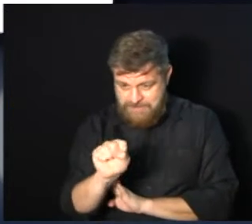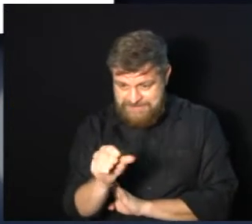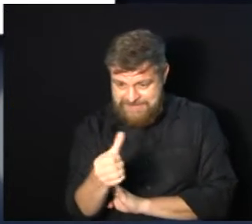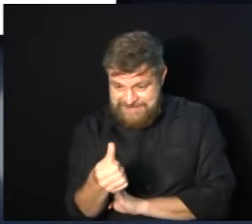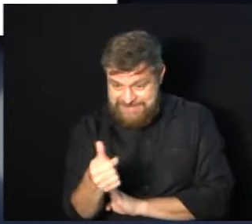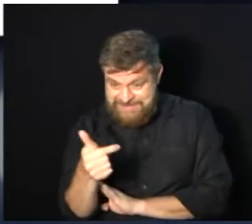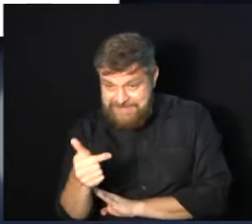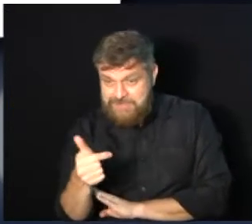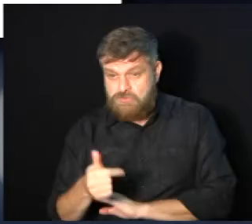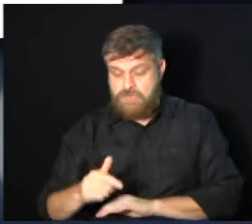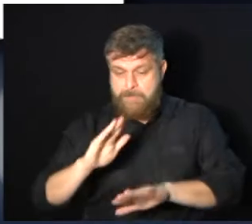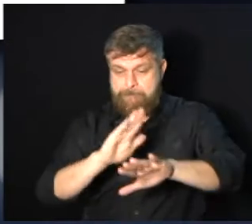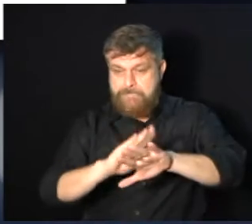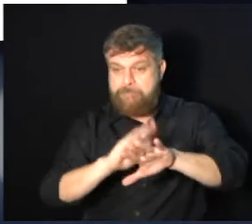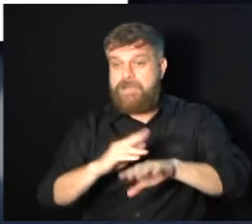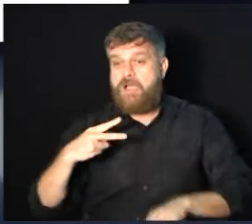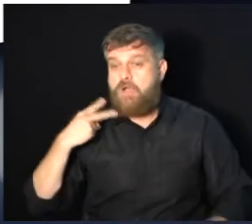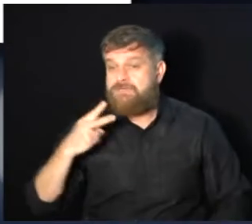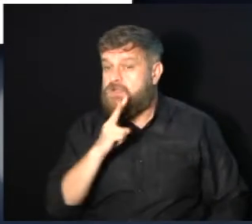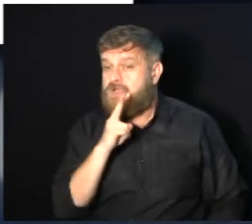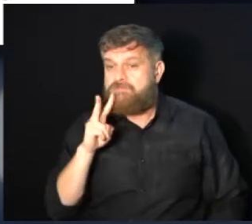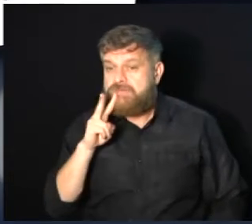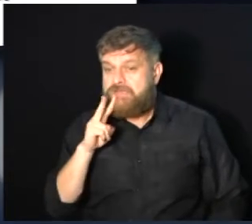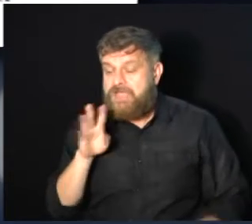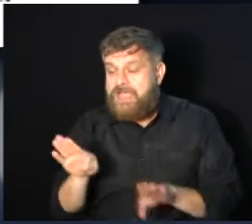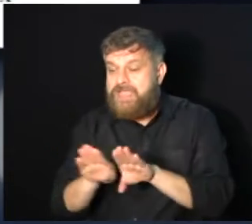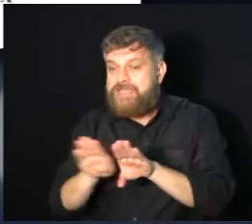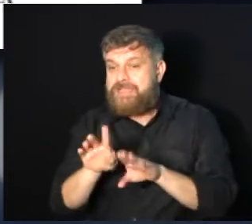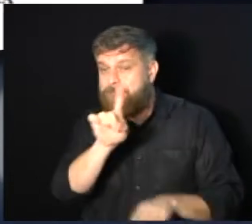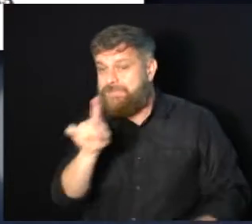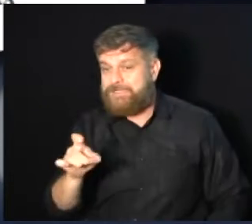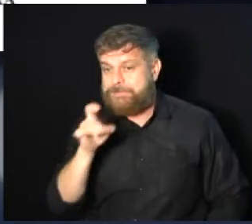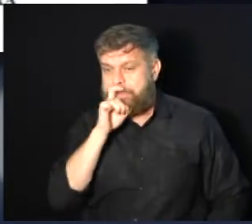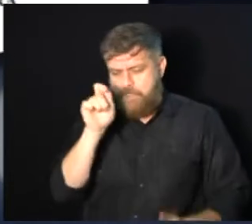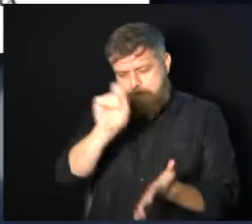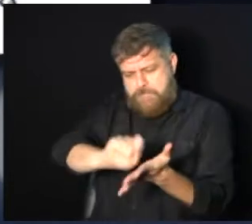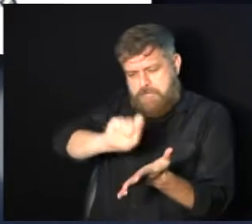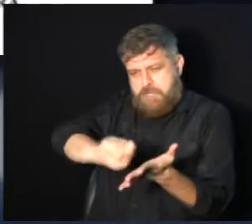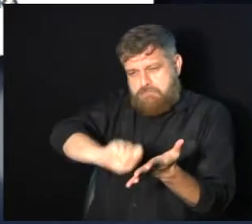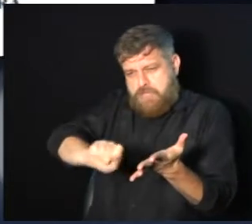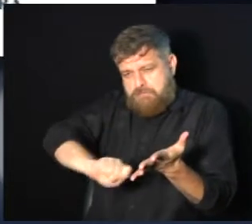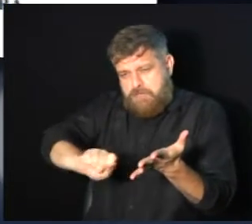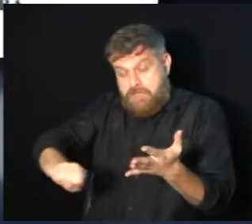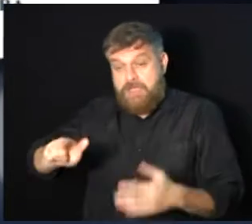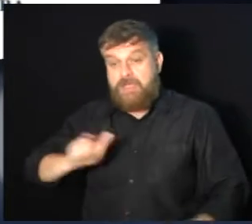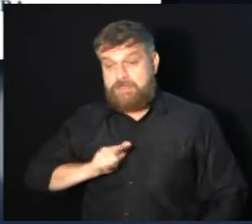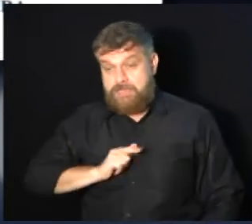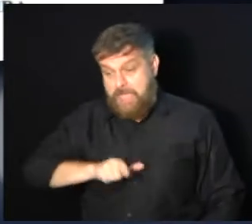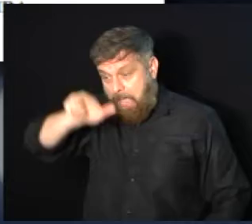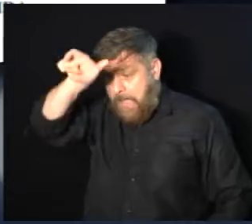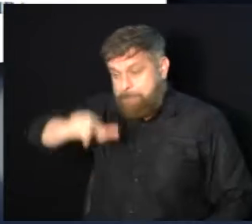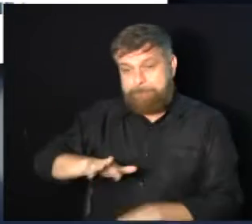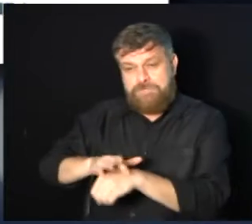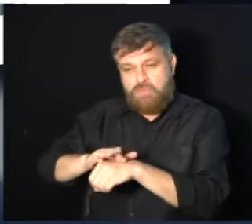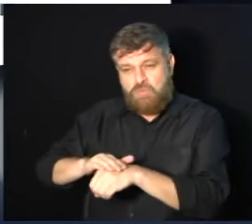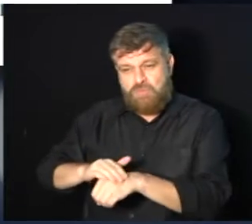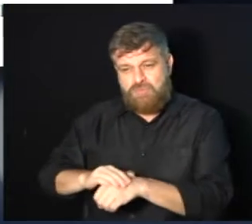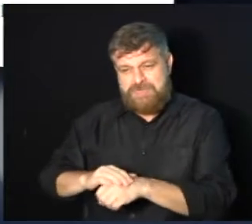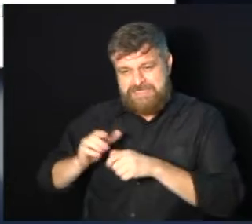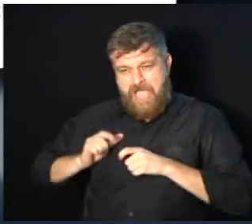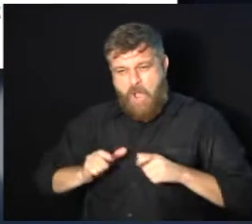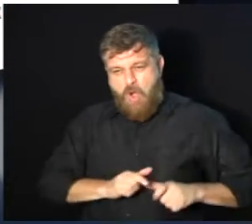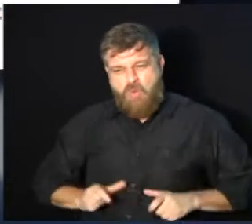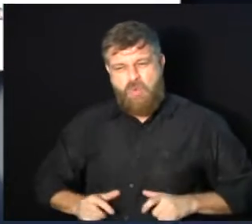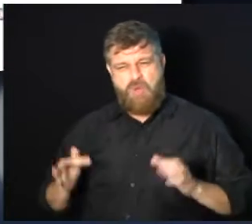15.862, de autoria dos vereadores Vinícius Gratti e Zé Carlos, que passa a garantir atendimento preferencial em